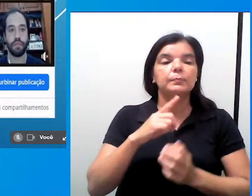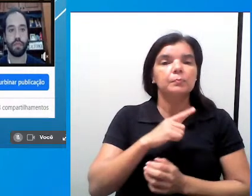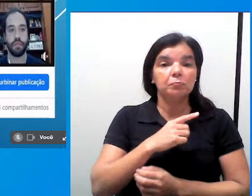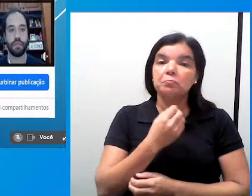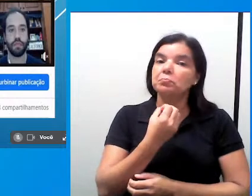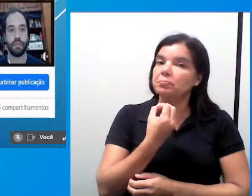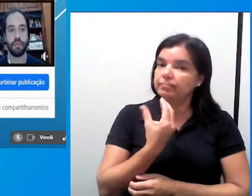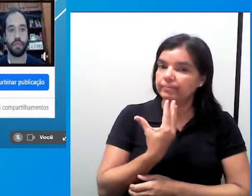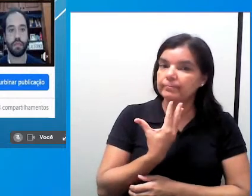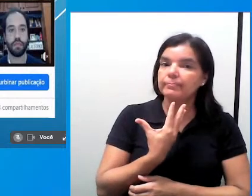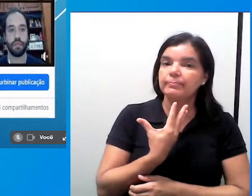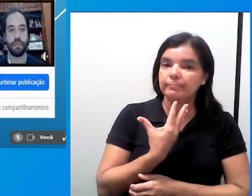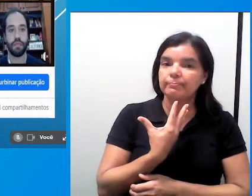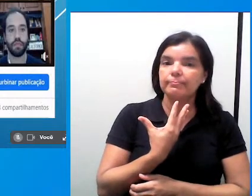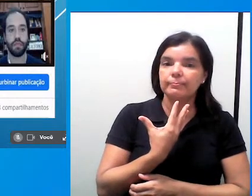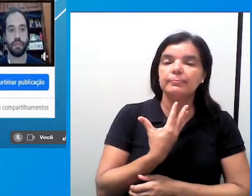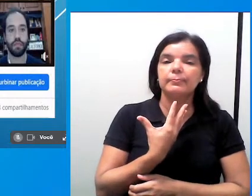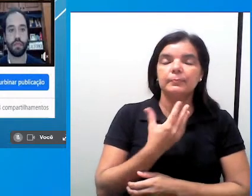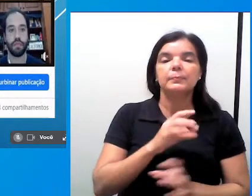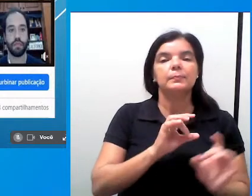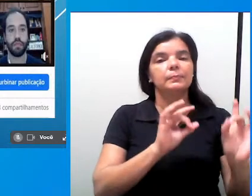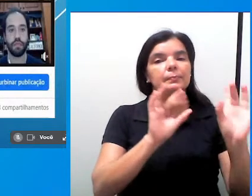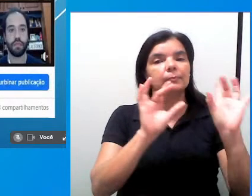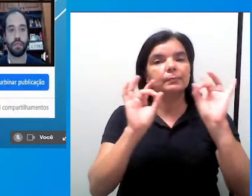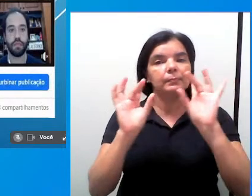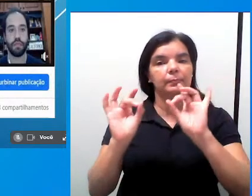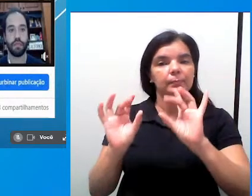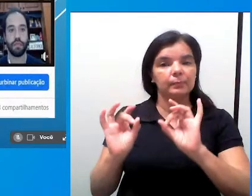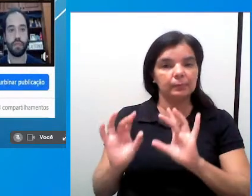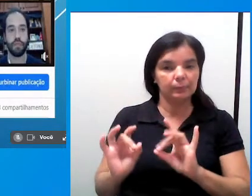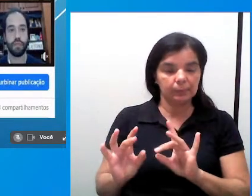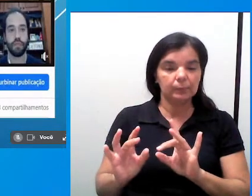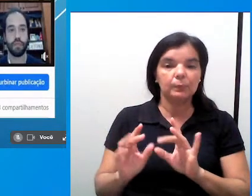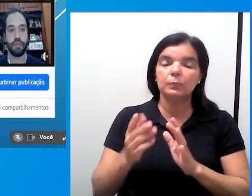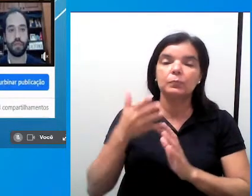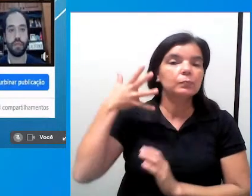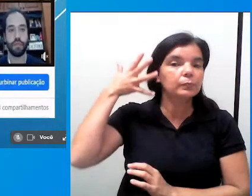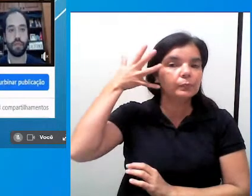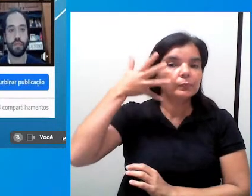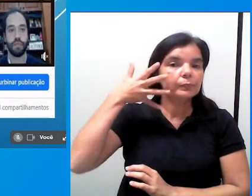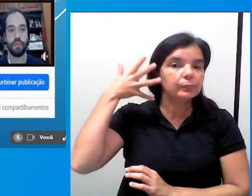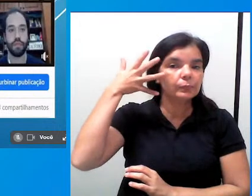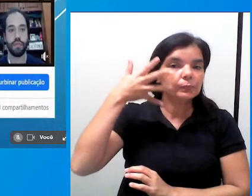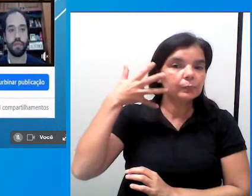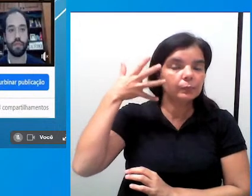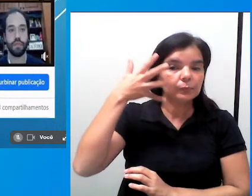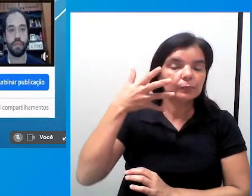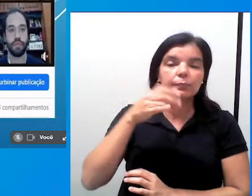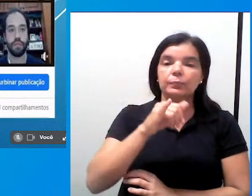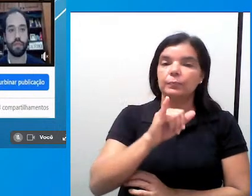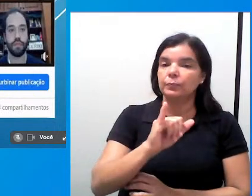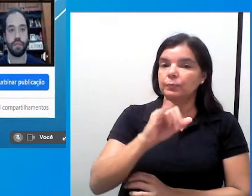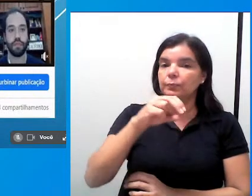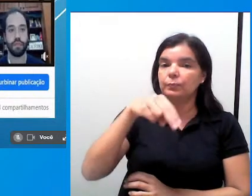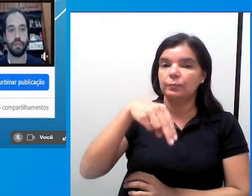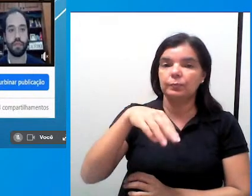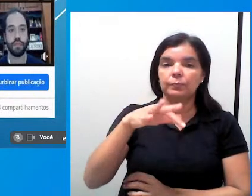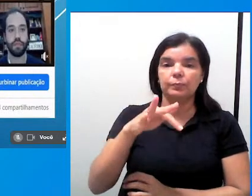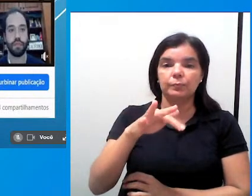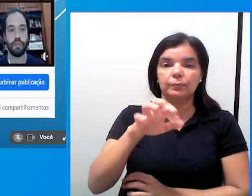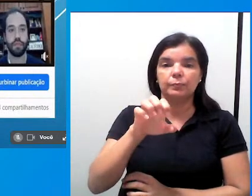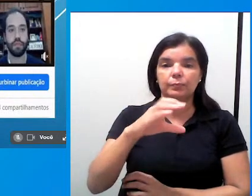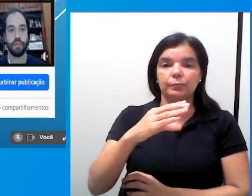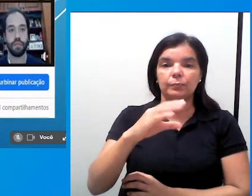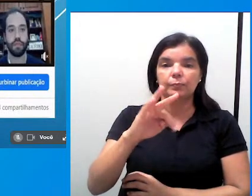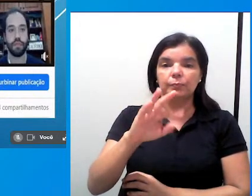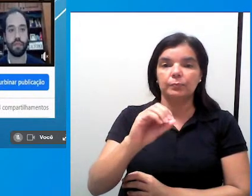muito grande, eu deixo aí em especial uma live que nós fizemos com uma infectologista que atendia aqui no município de